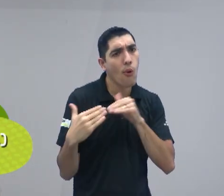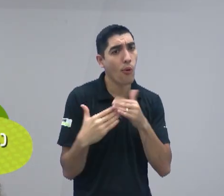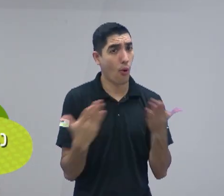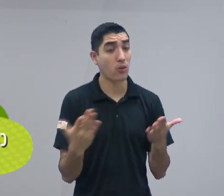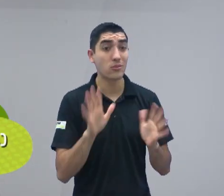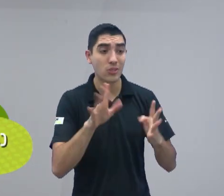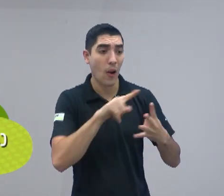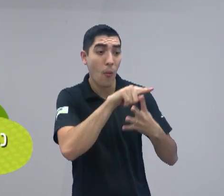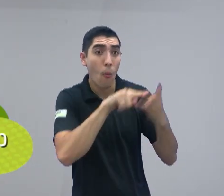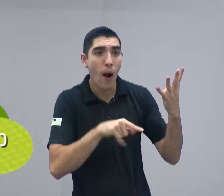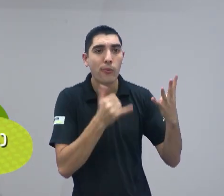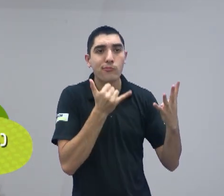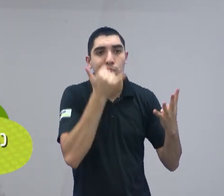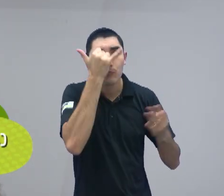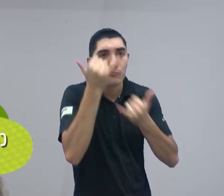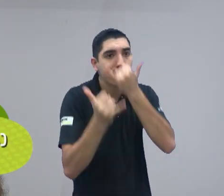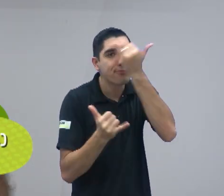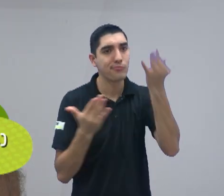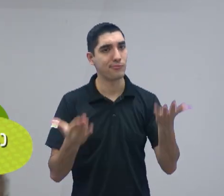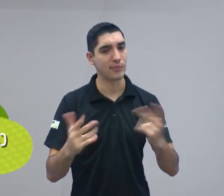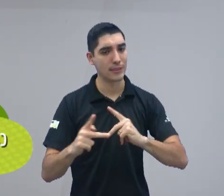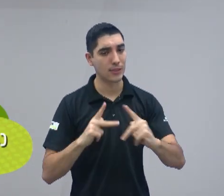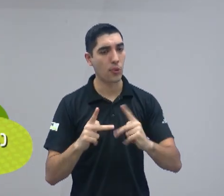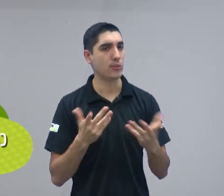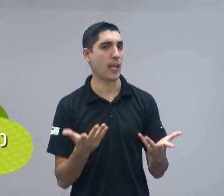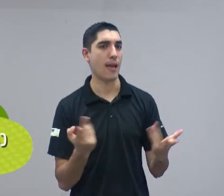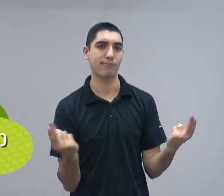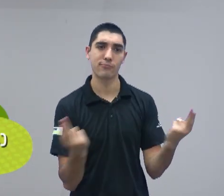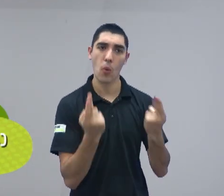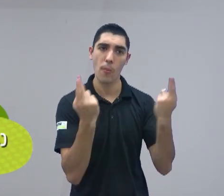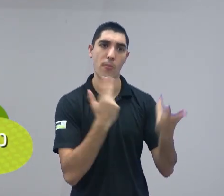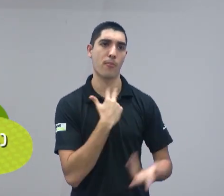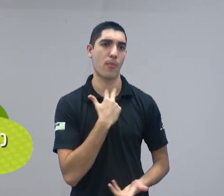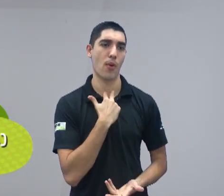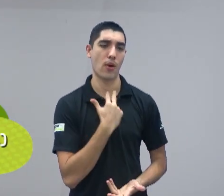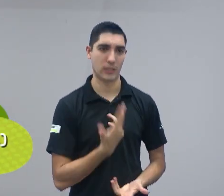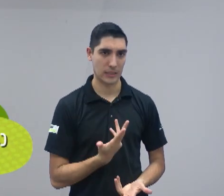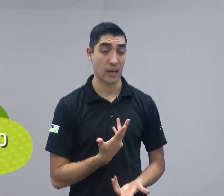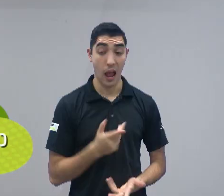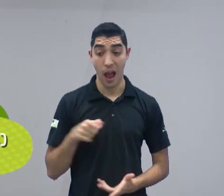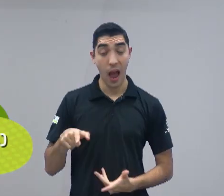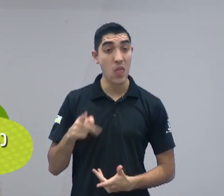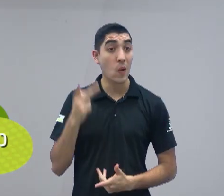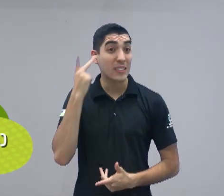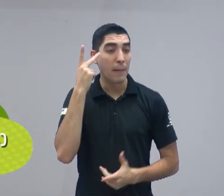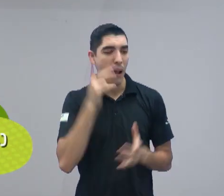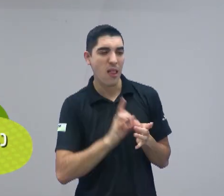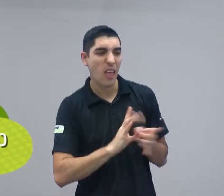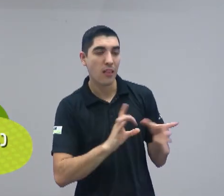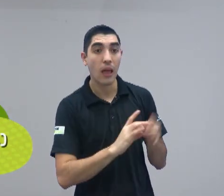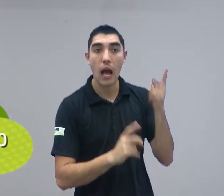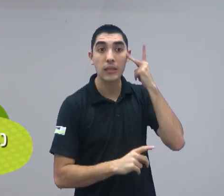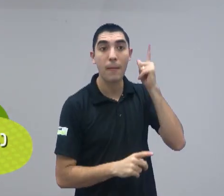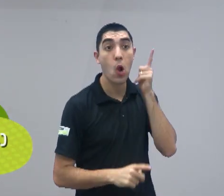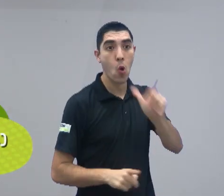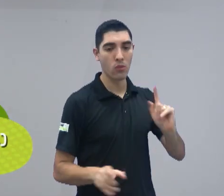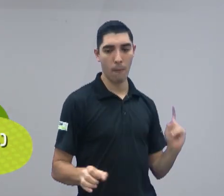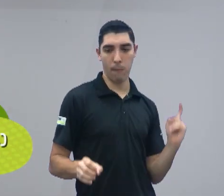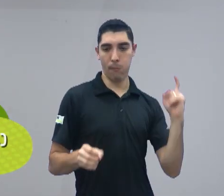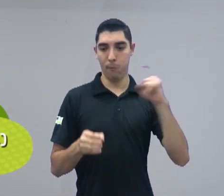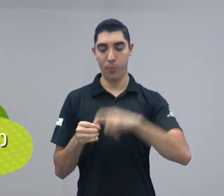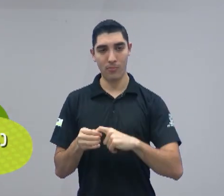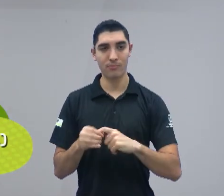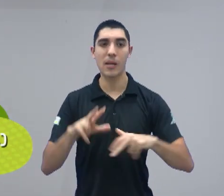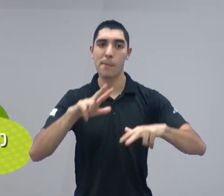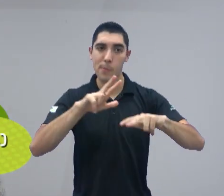bolas ali que o São José acabou deixando que o São Paulo chutasse. Isso daí, sem dúvidas, interferiu dentro do